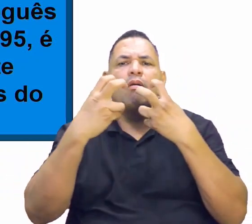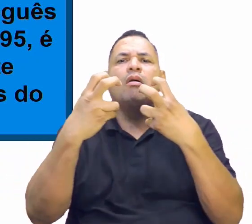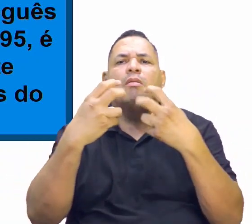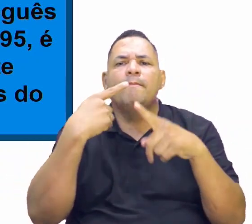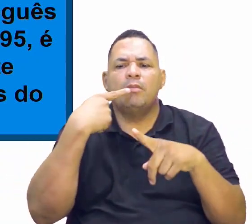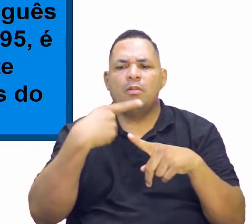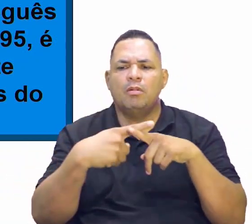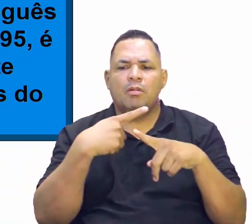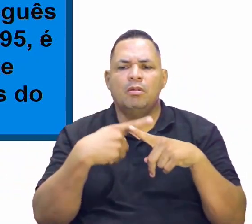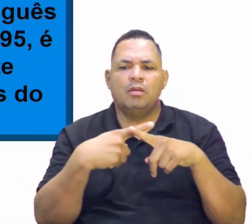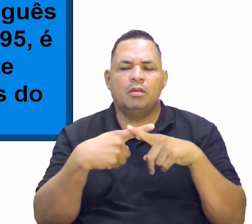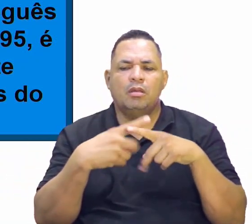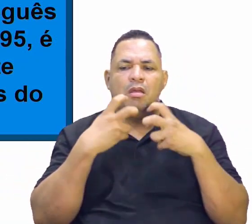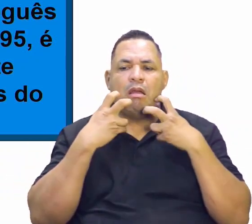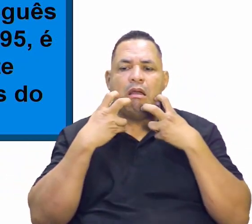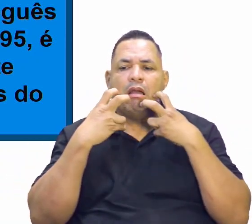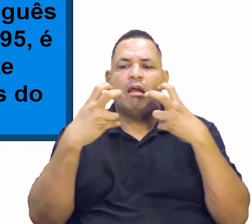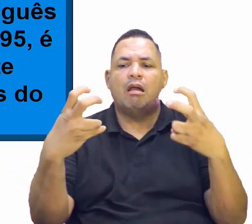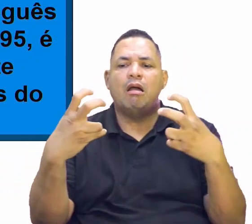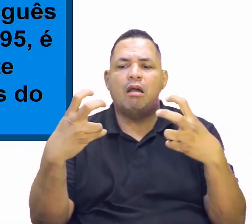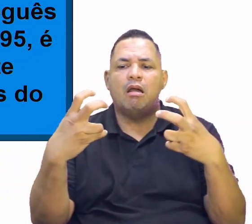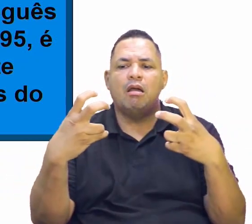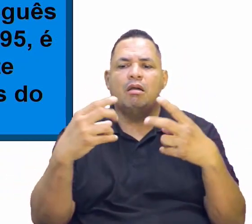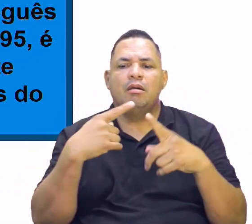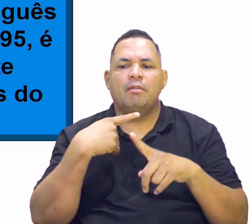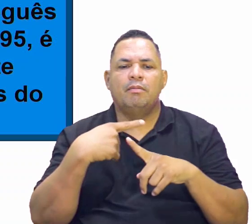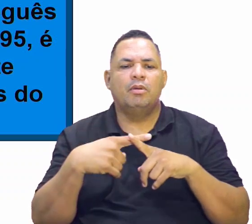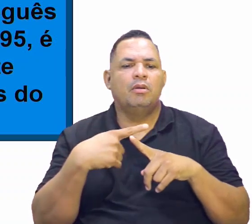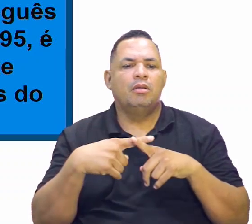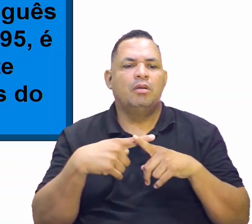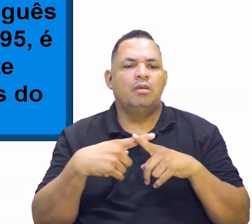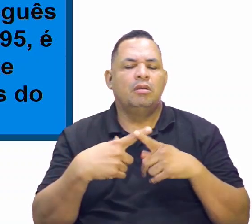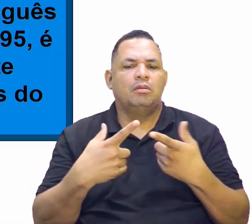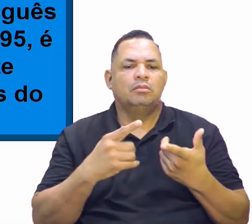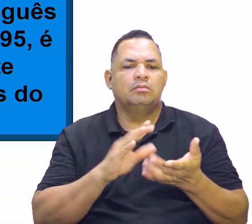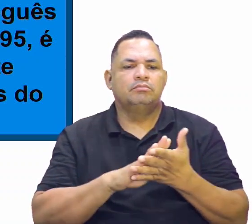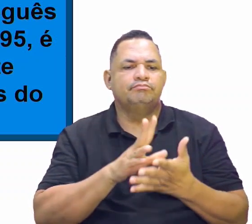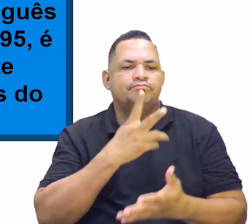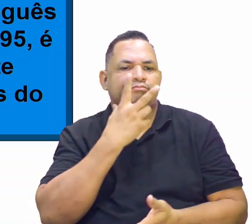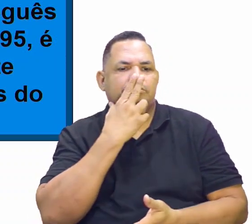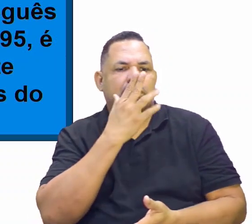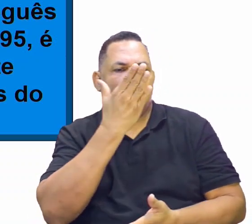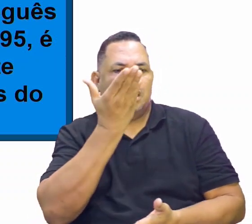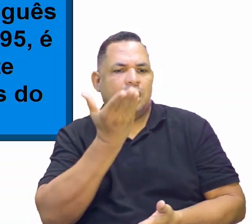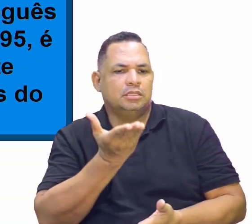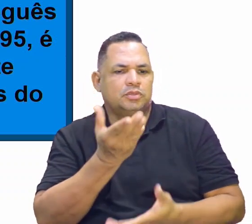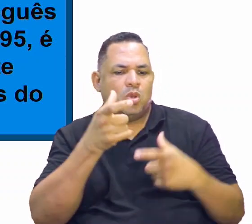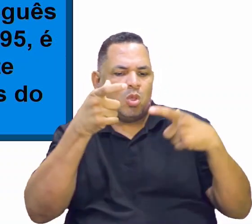que o grito? Esse local, esse ambiente é o quê? Parece assim que a